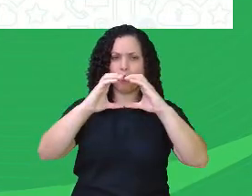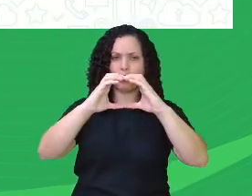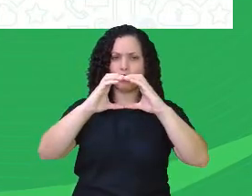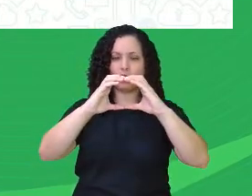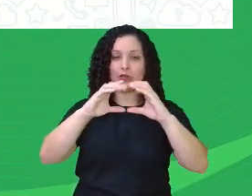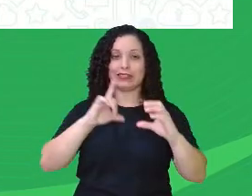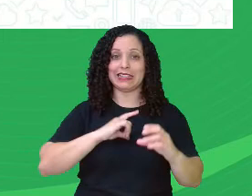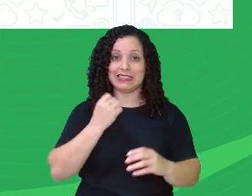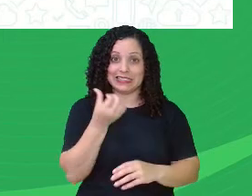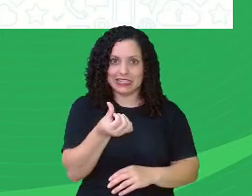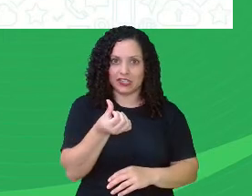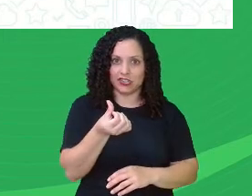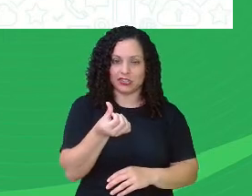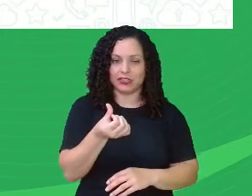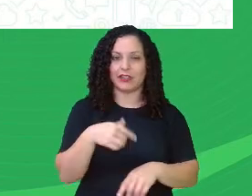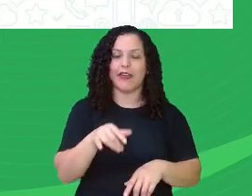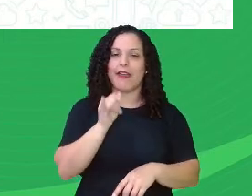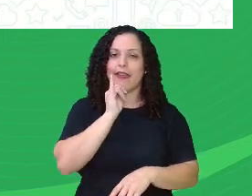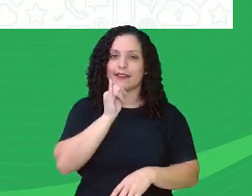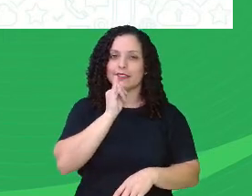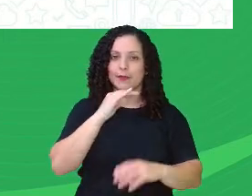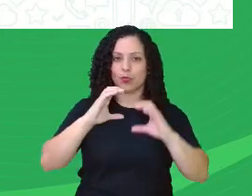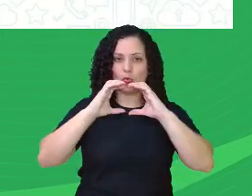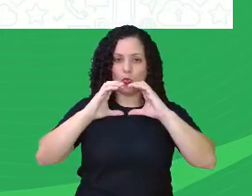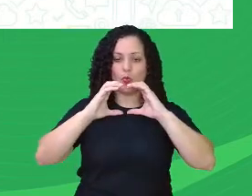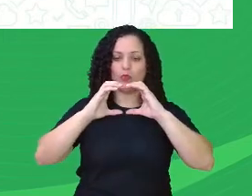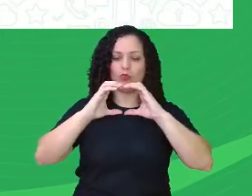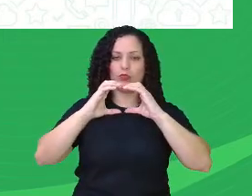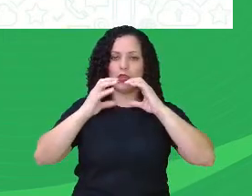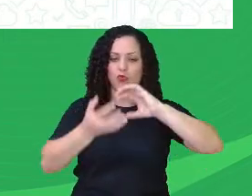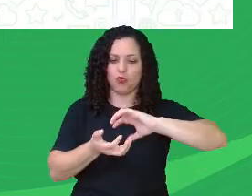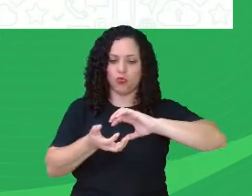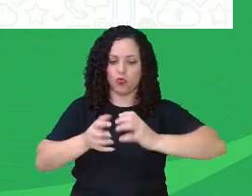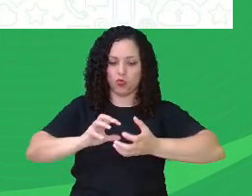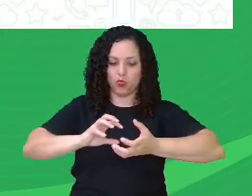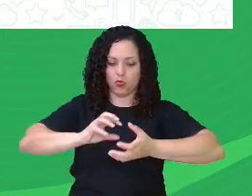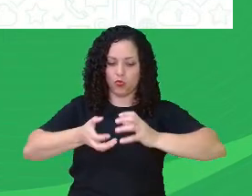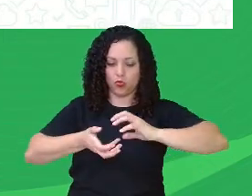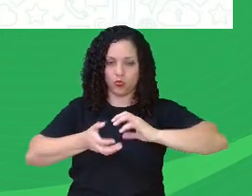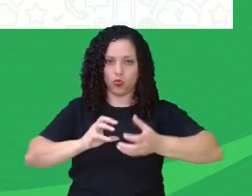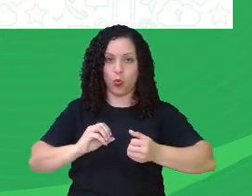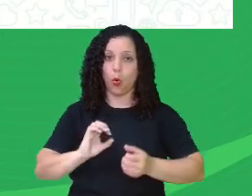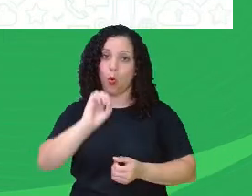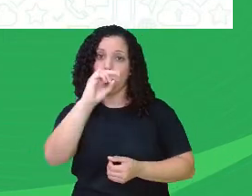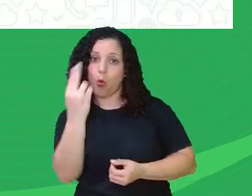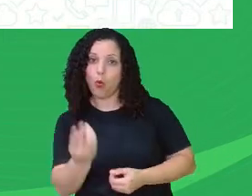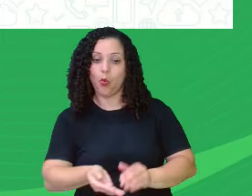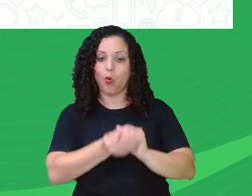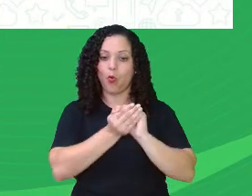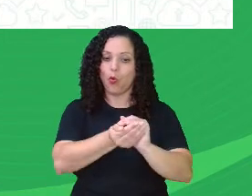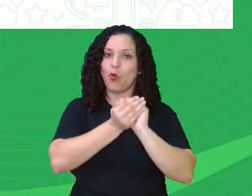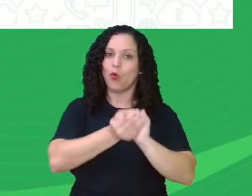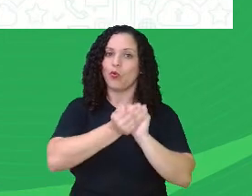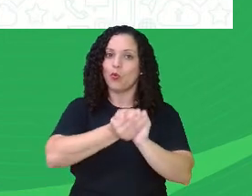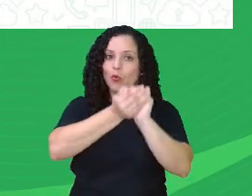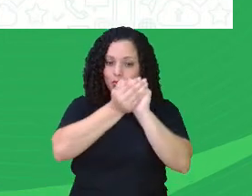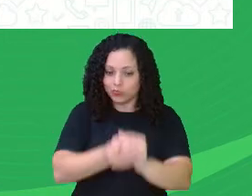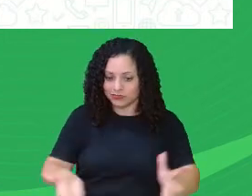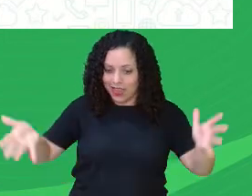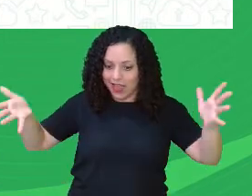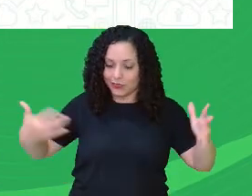6 quadrados. Se você pega lá, por exemplo, o seu cubo mágico, um dado que você lança lá, ele é formado por